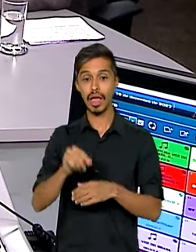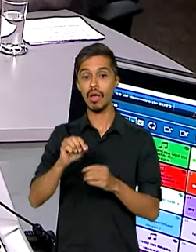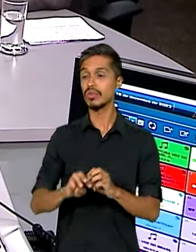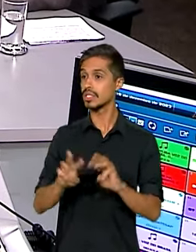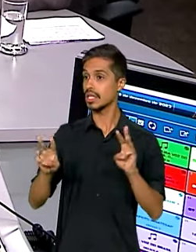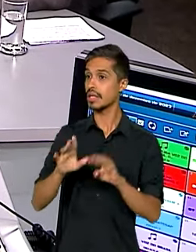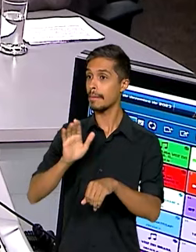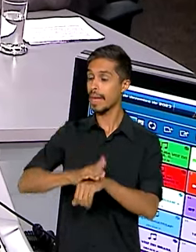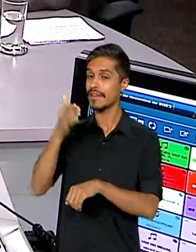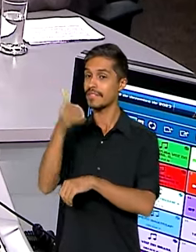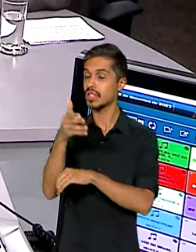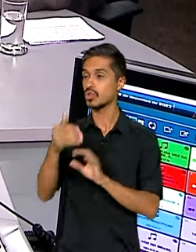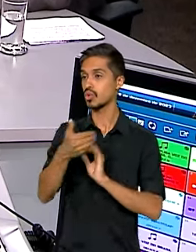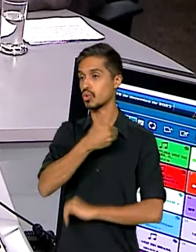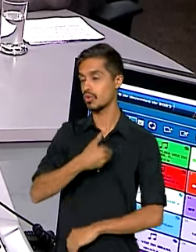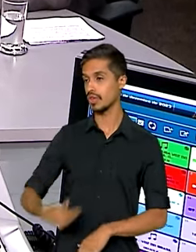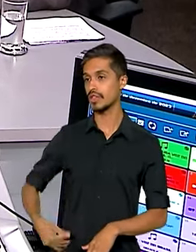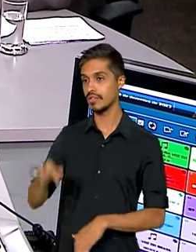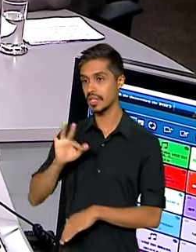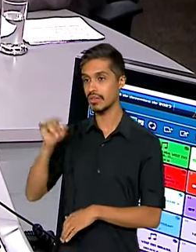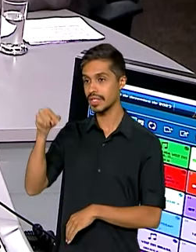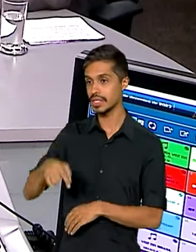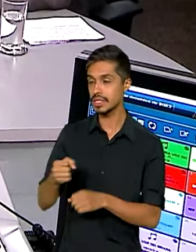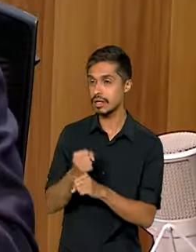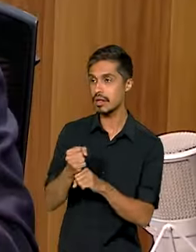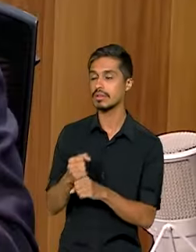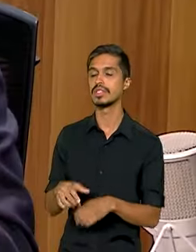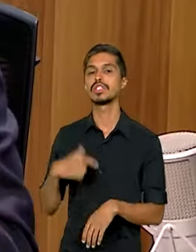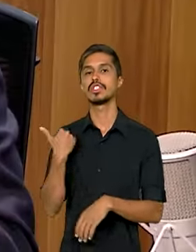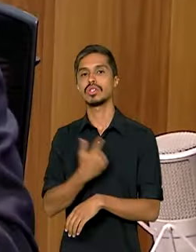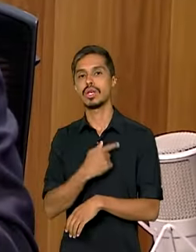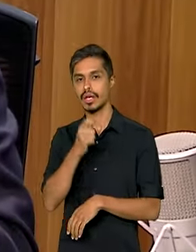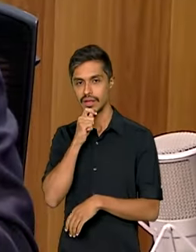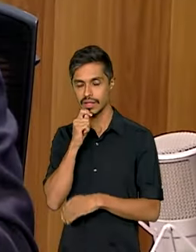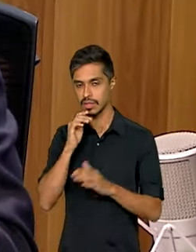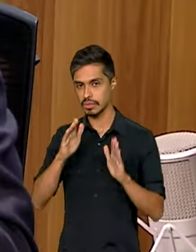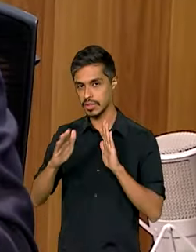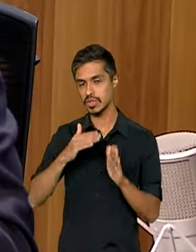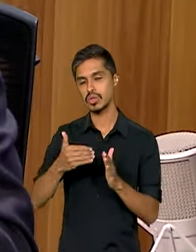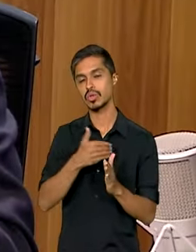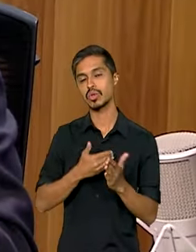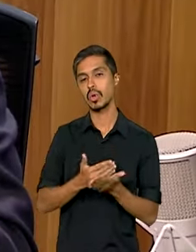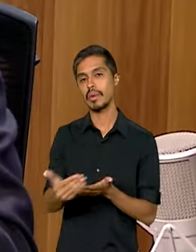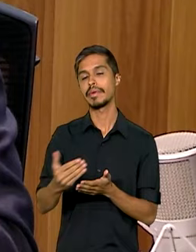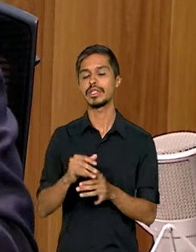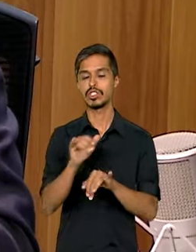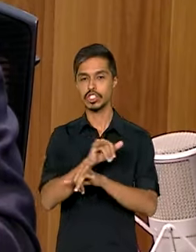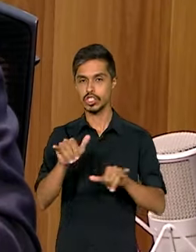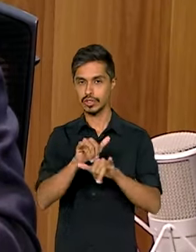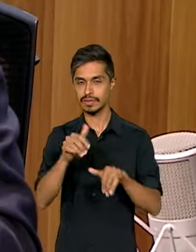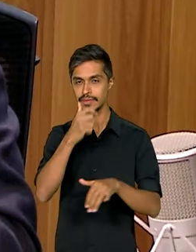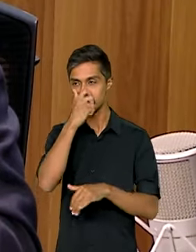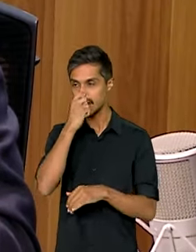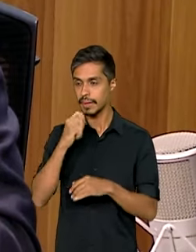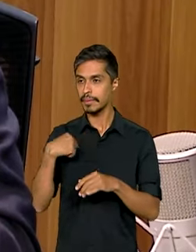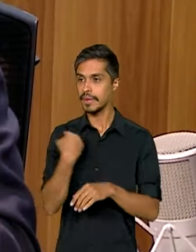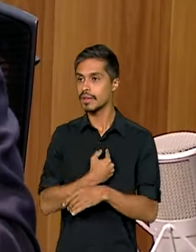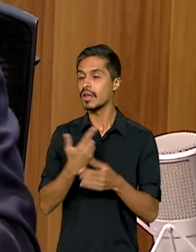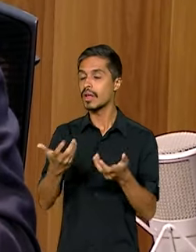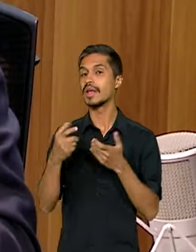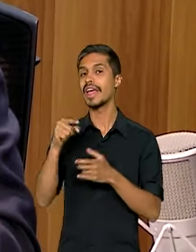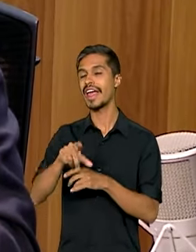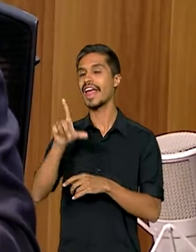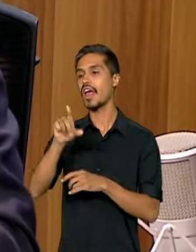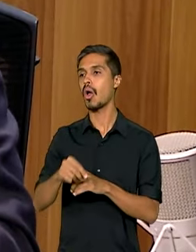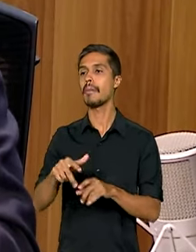visitado do governo federal esse ano né e nós ainda estamos numa fase inicial de divulgação mas nós queremos que ele